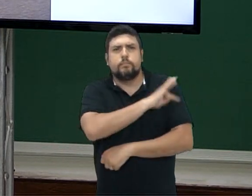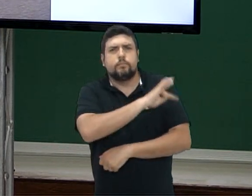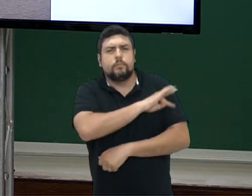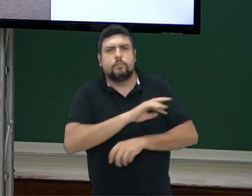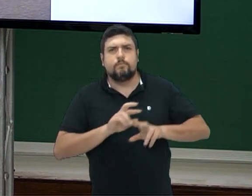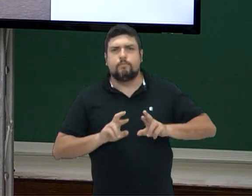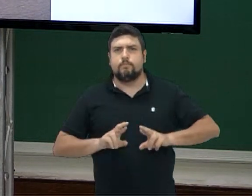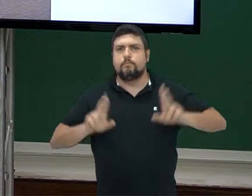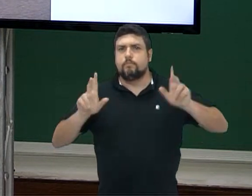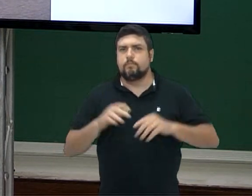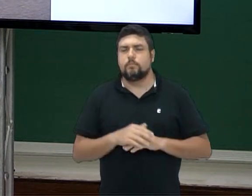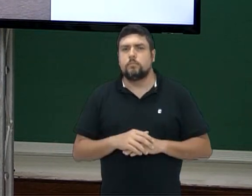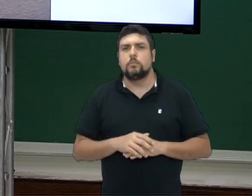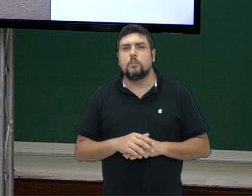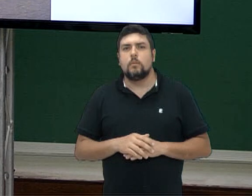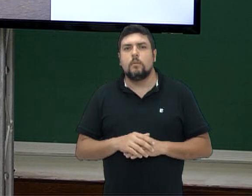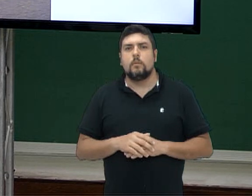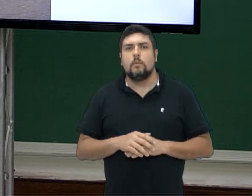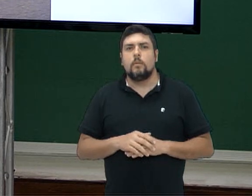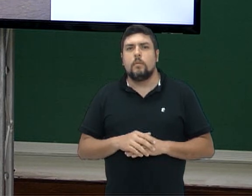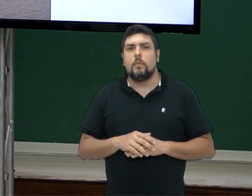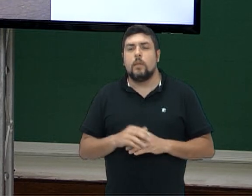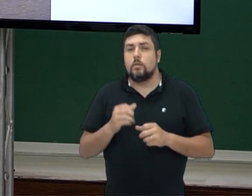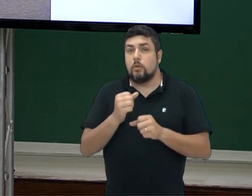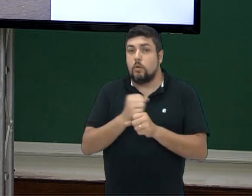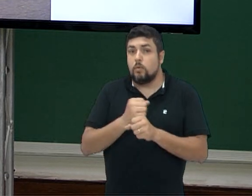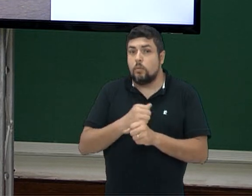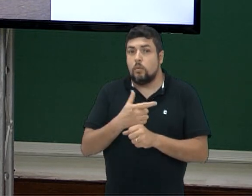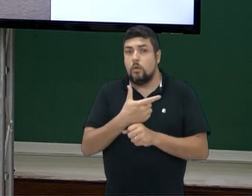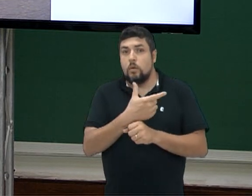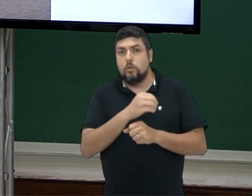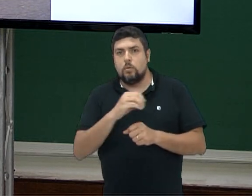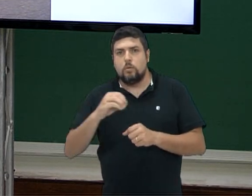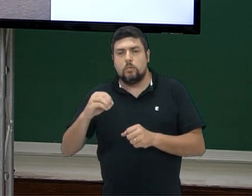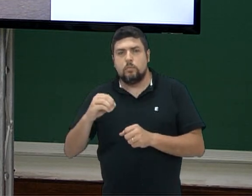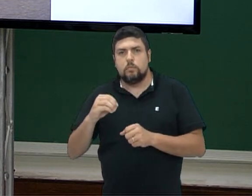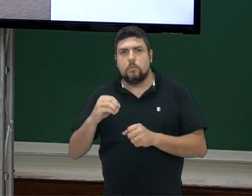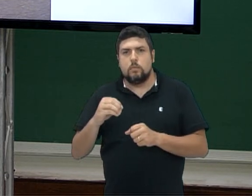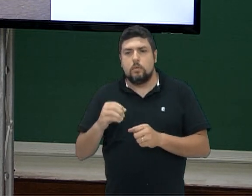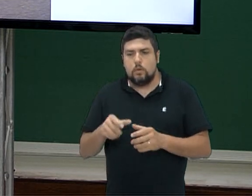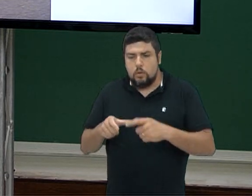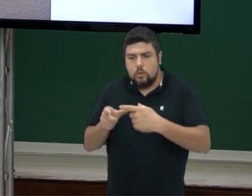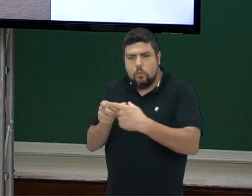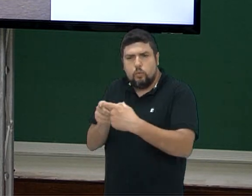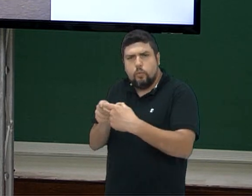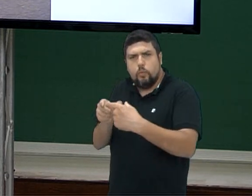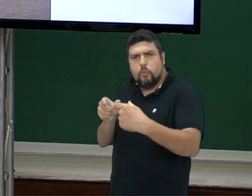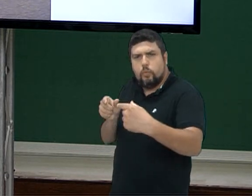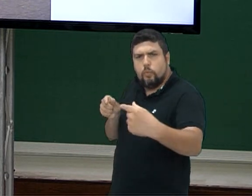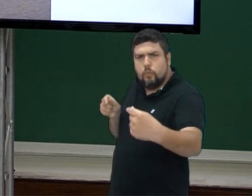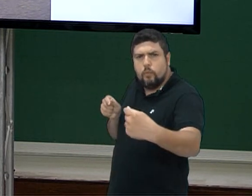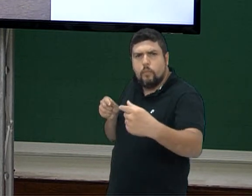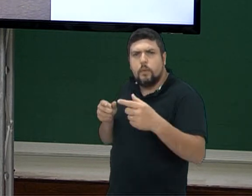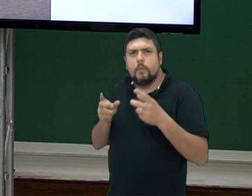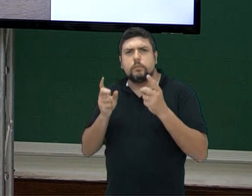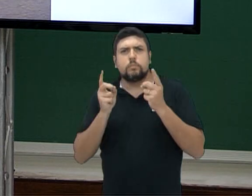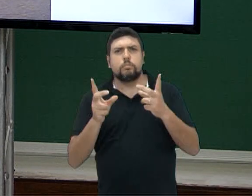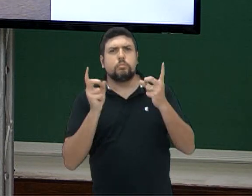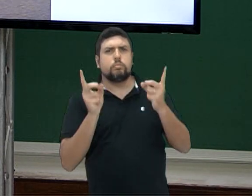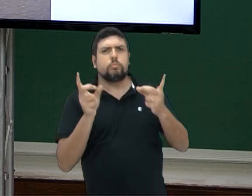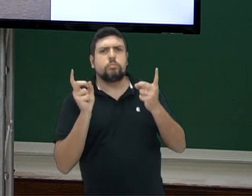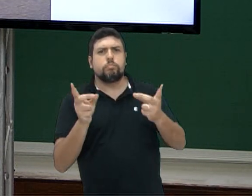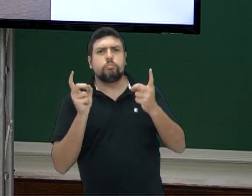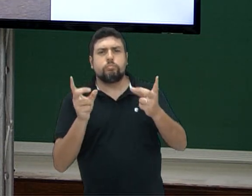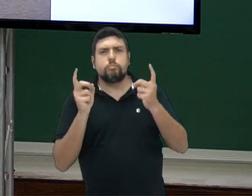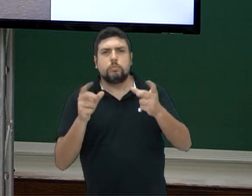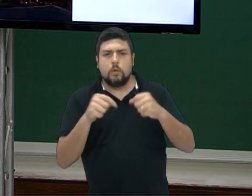2000, o longboard se tornou bastante conhecido e bastante vendido. Isso também ajudou com que o skate fosse cada vez mais popular, né? Tanto